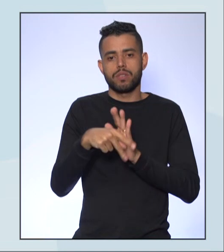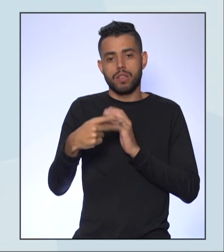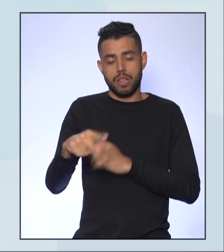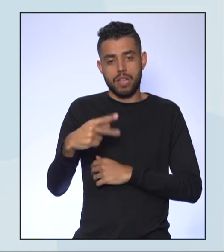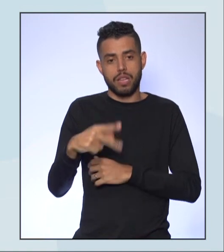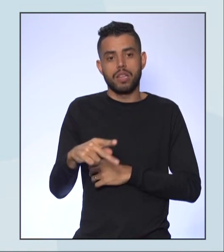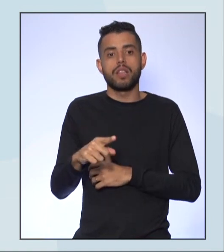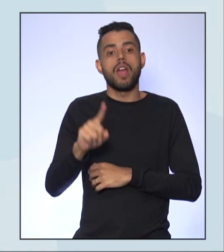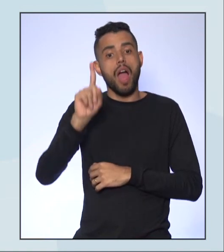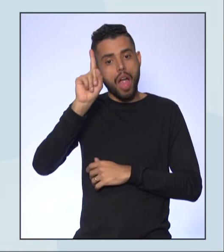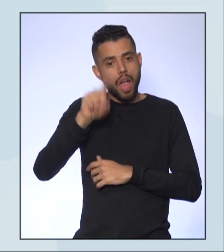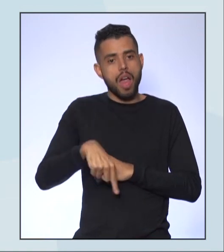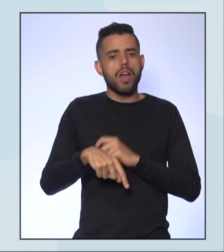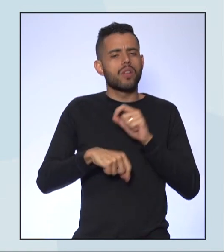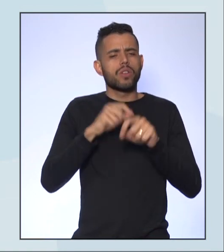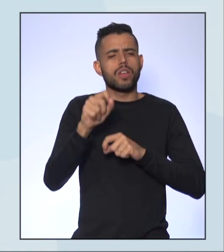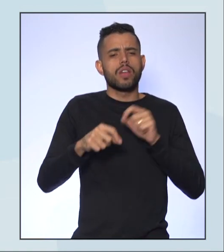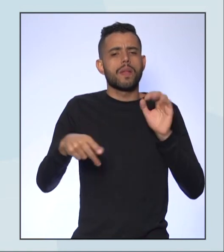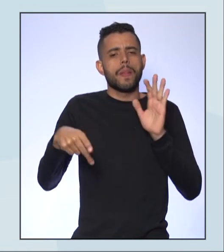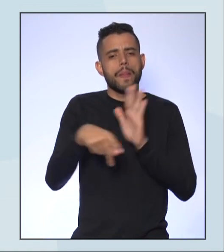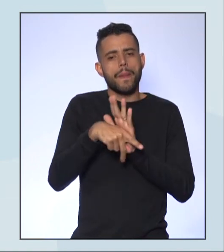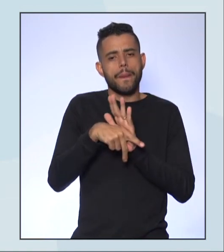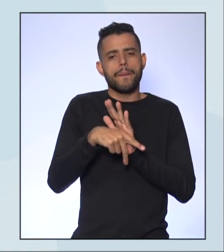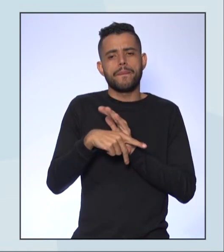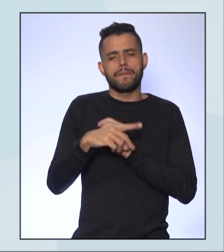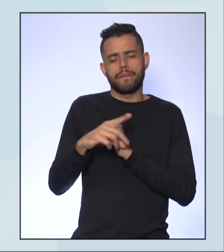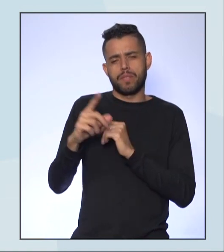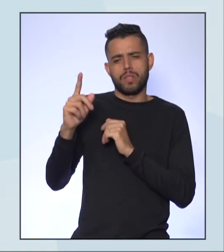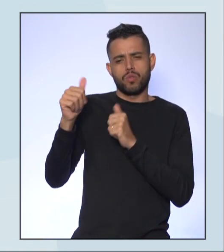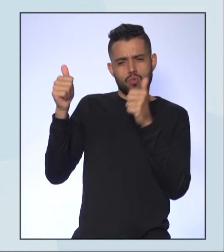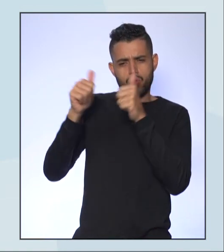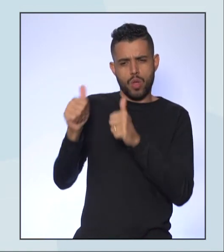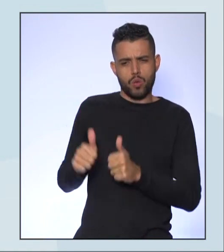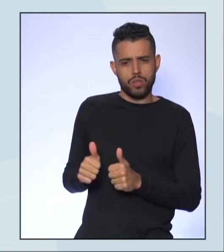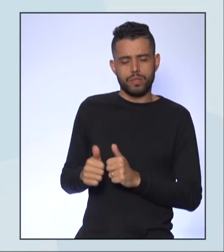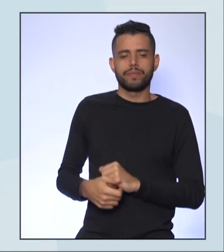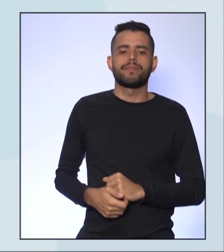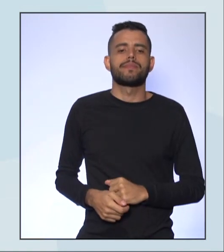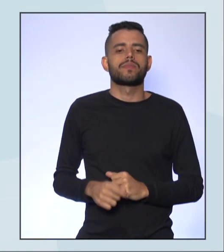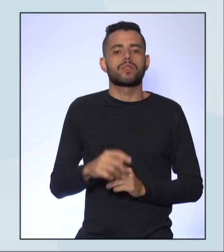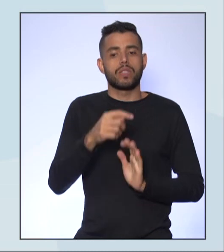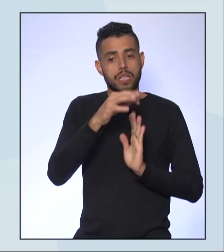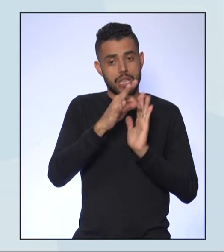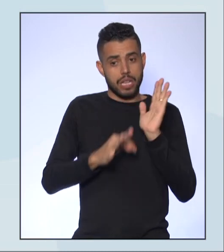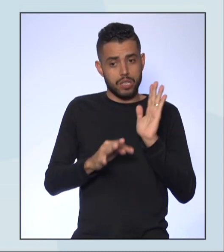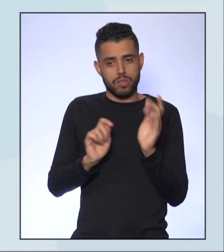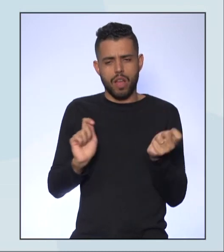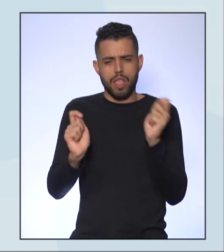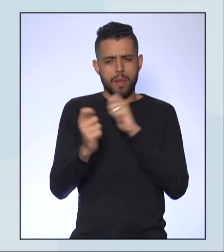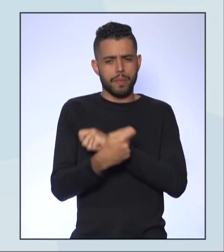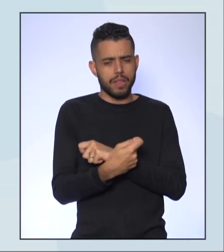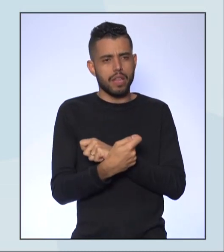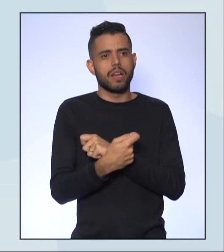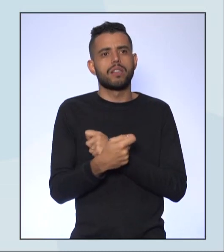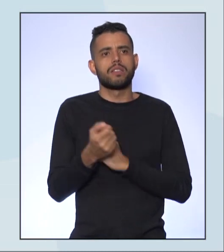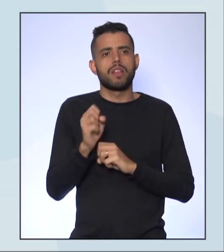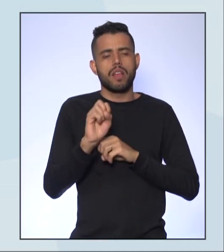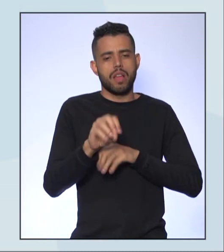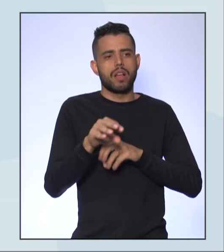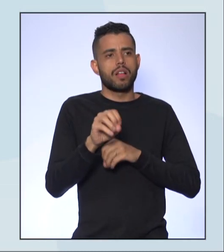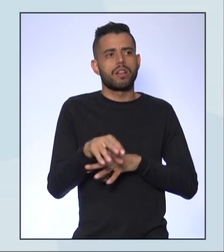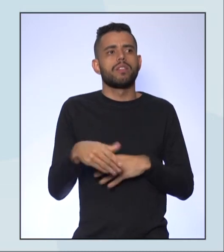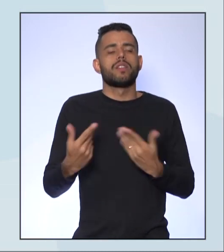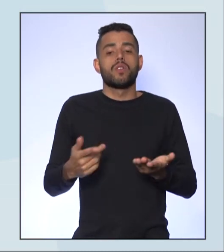era exclusividade dos deuses. Esse texto foi adaptado para essa aula, né? E a partir desse